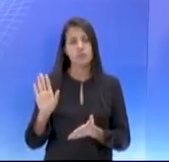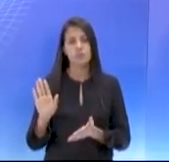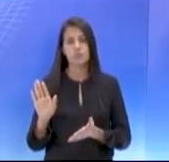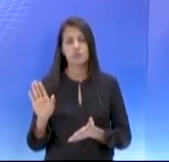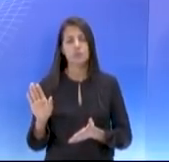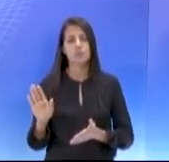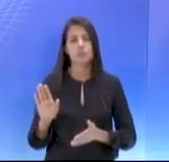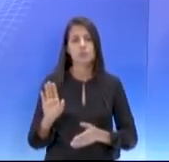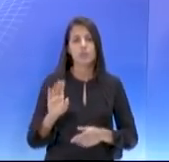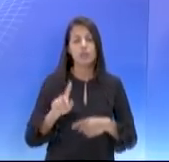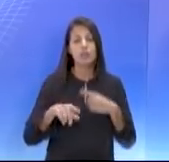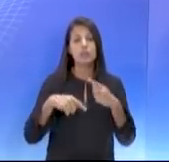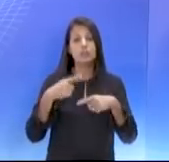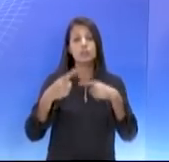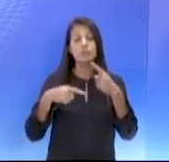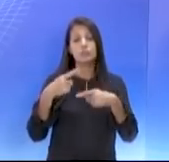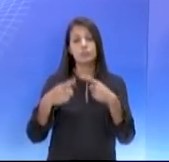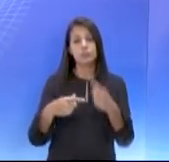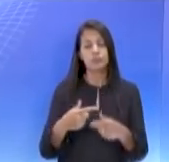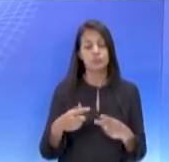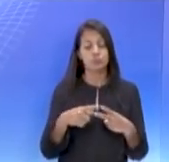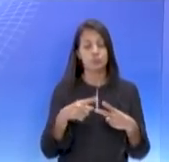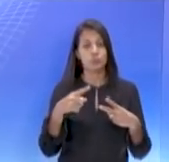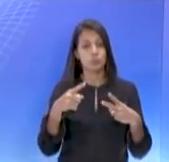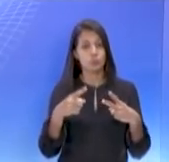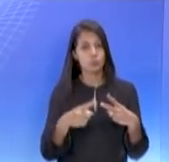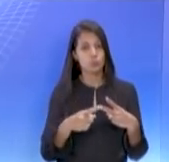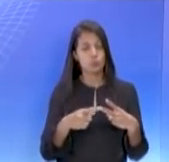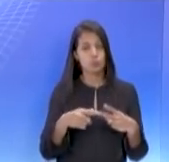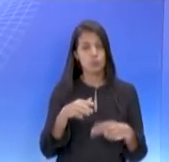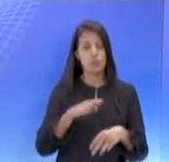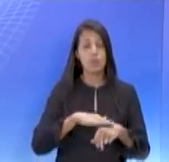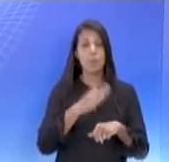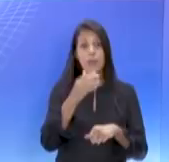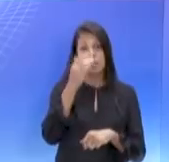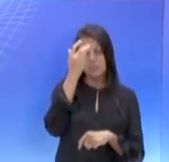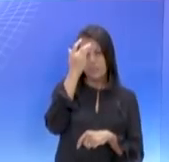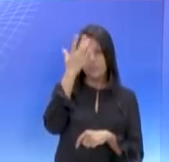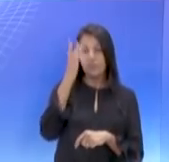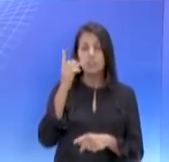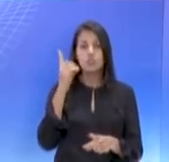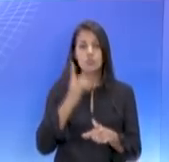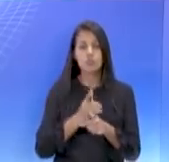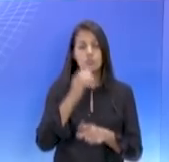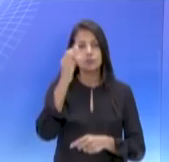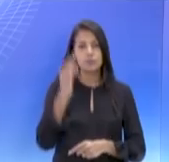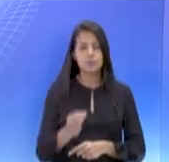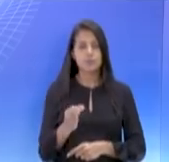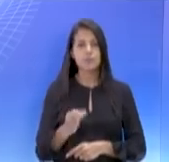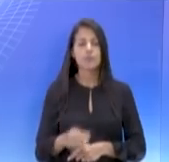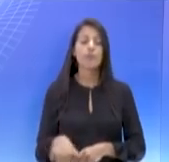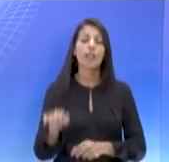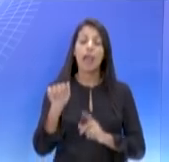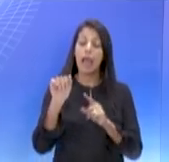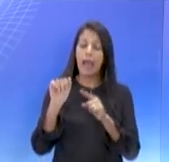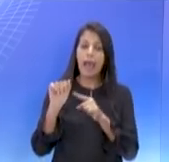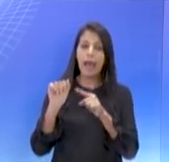descartar, que são mais facilmente, né? Se a gente vai observar que elas estão erradas e o resto fica mais fácil. Letra